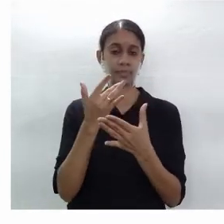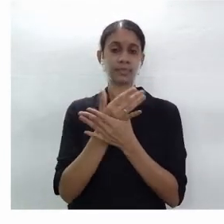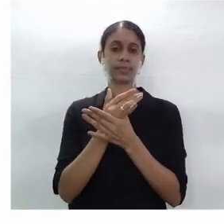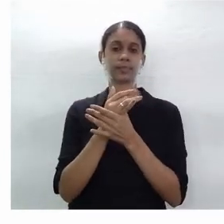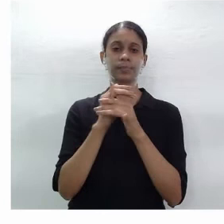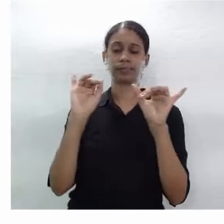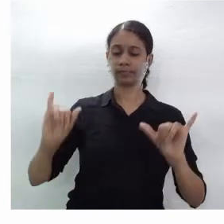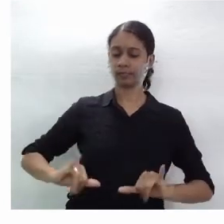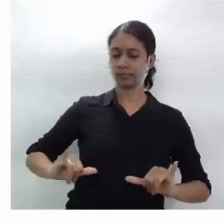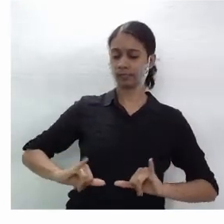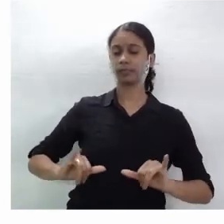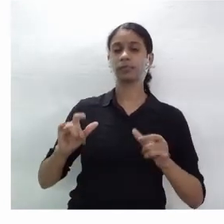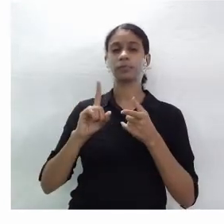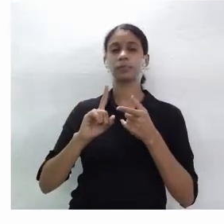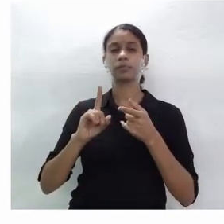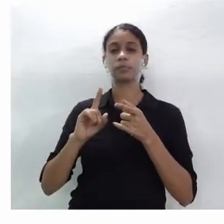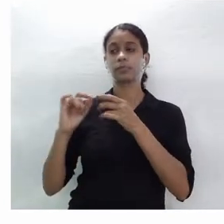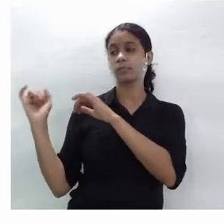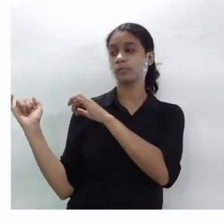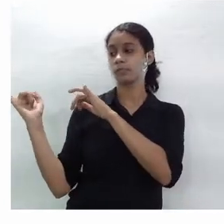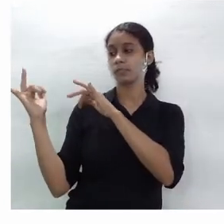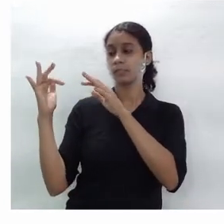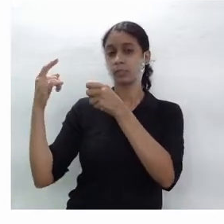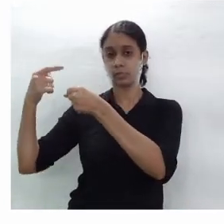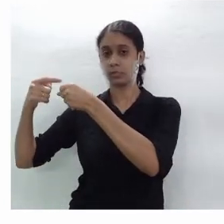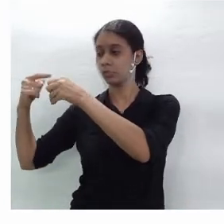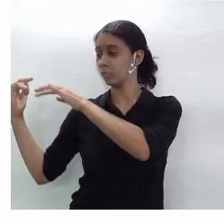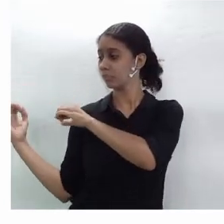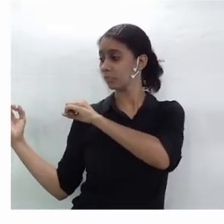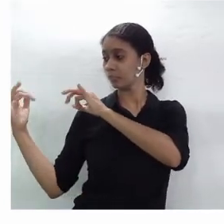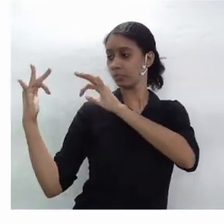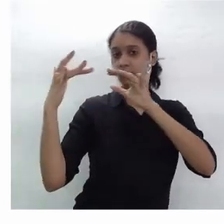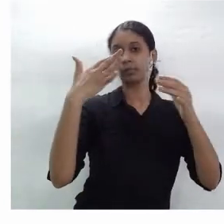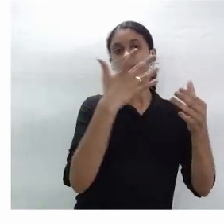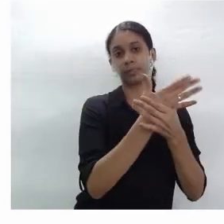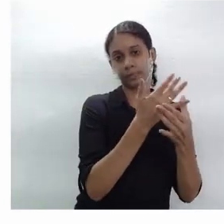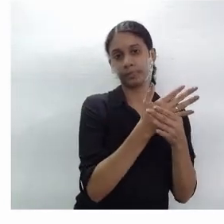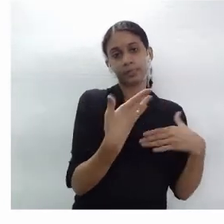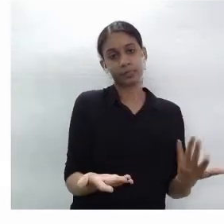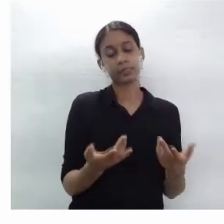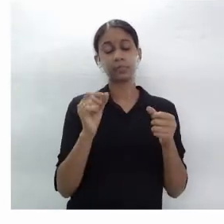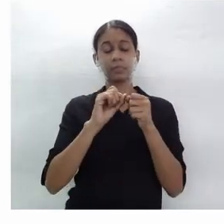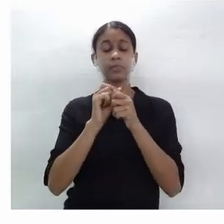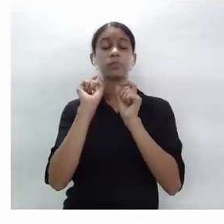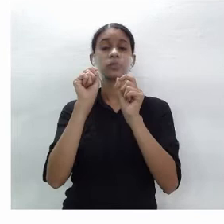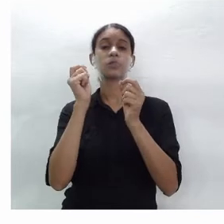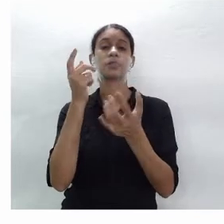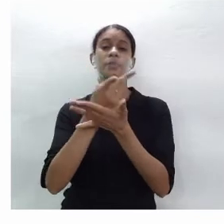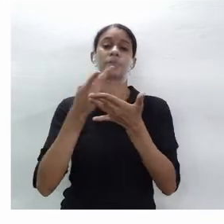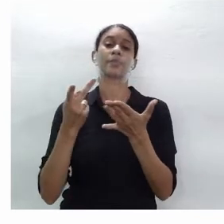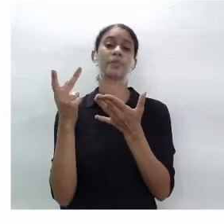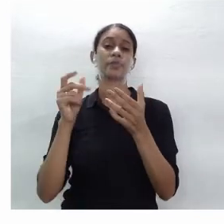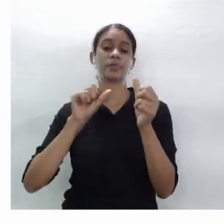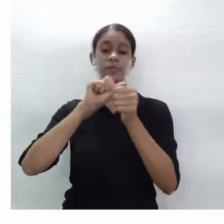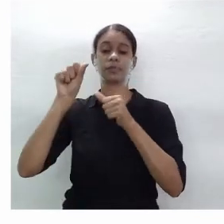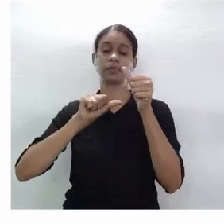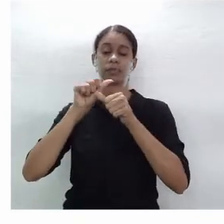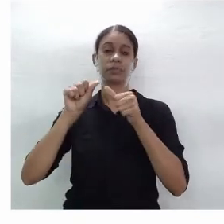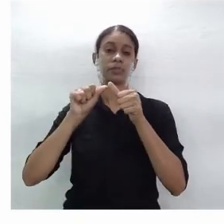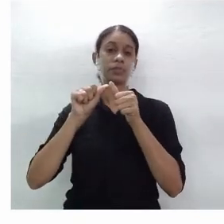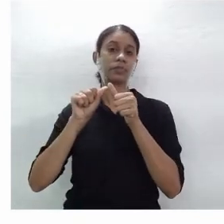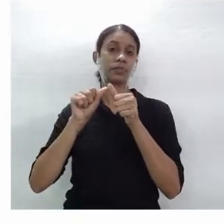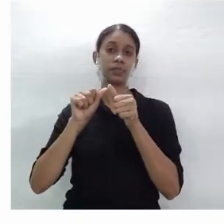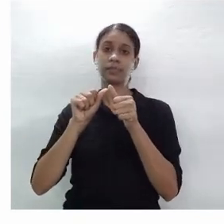sofrendo um intenso êxodo rural. E isso só ressaltou o quê? As desigualdades socioeconômicas. Tá? E num país como